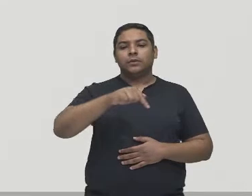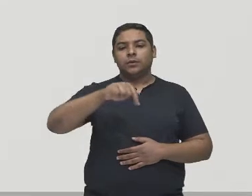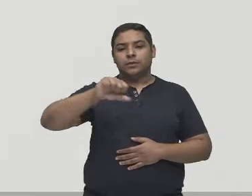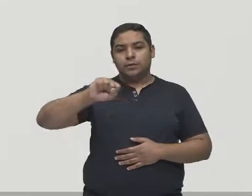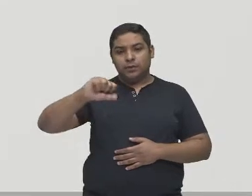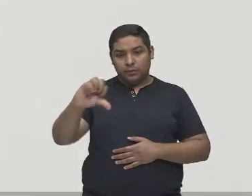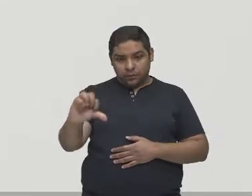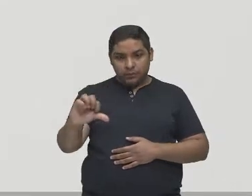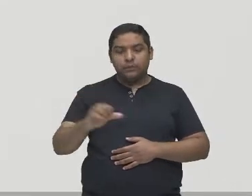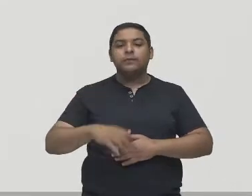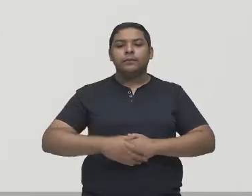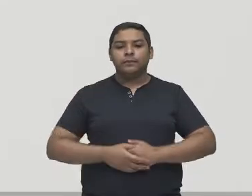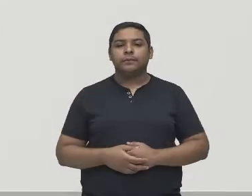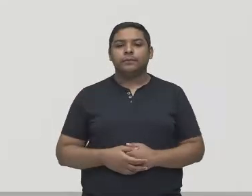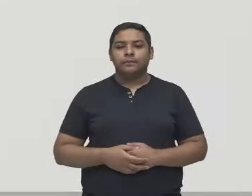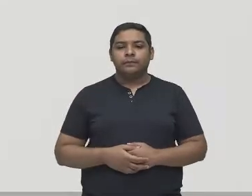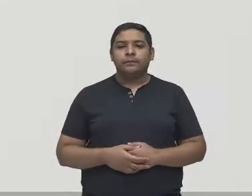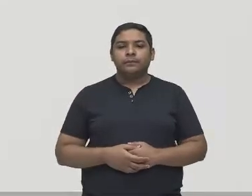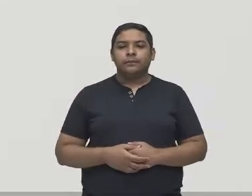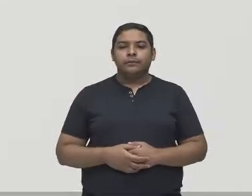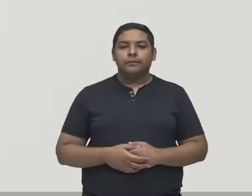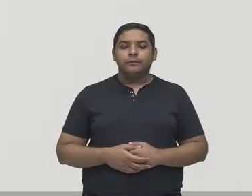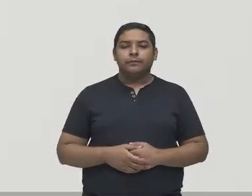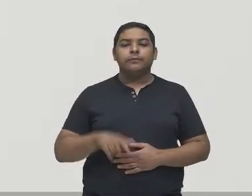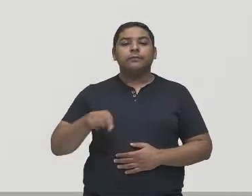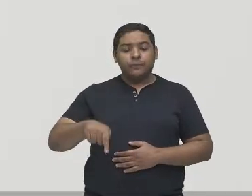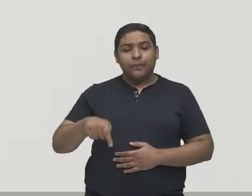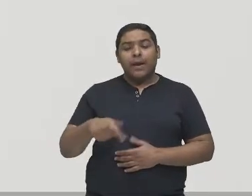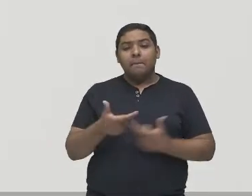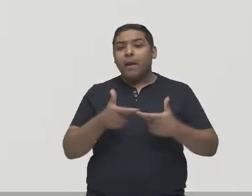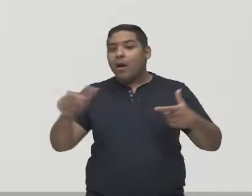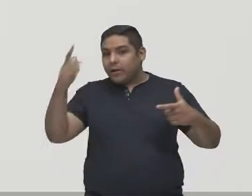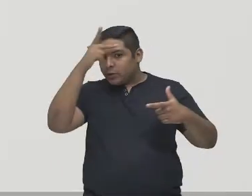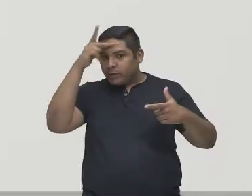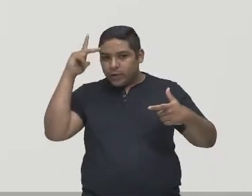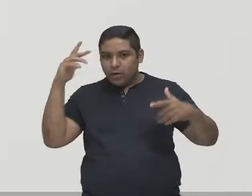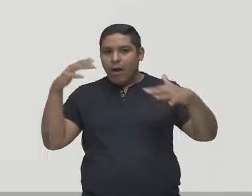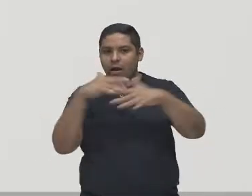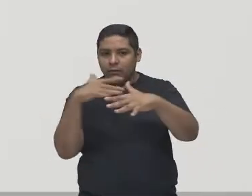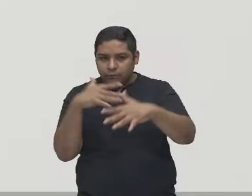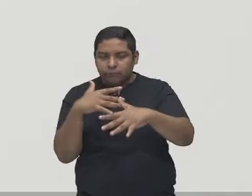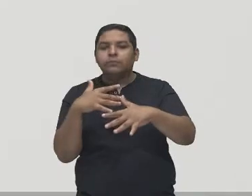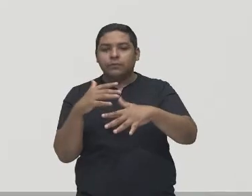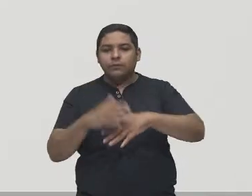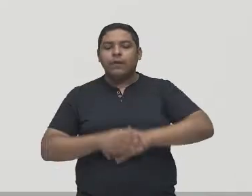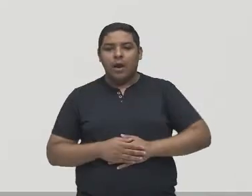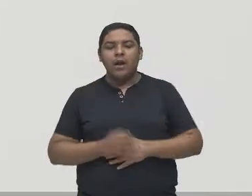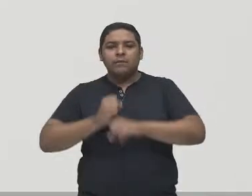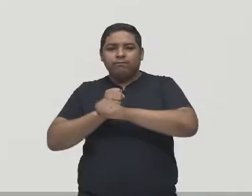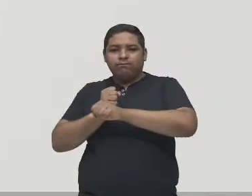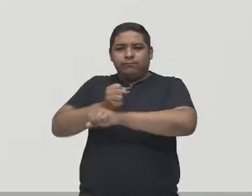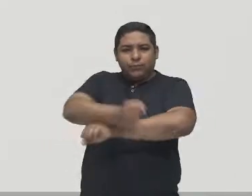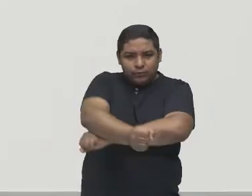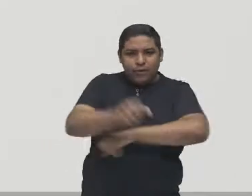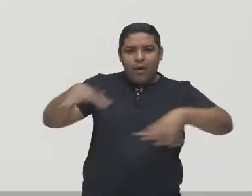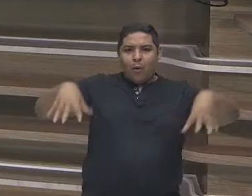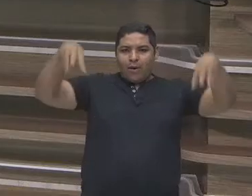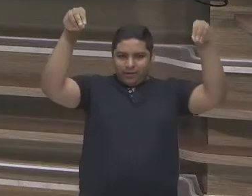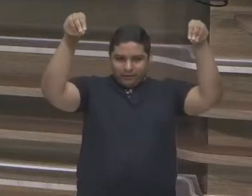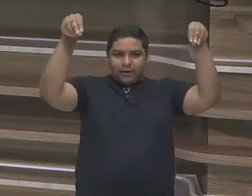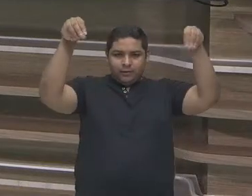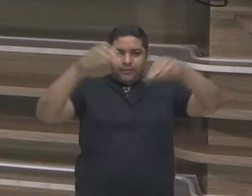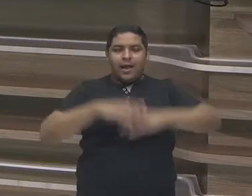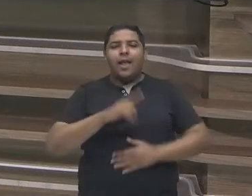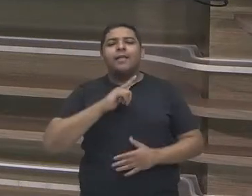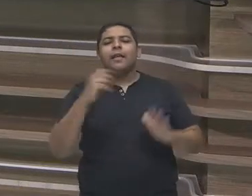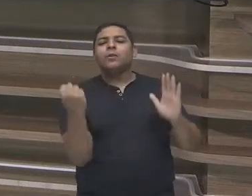1789, que foi justamente quando a massa urbana ela vai ali tomar a Bastilha. A Bastilha, gente, ela tem uma